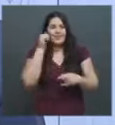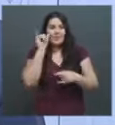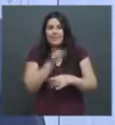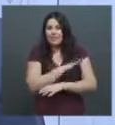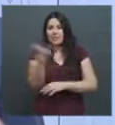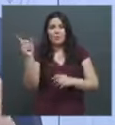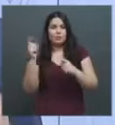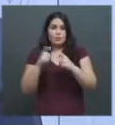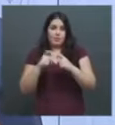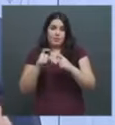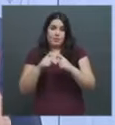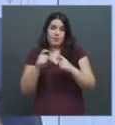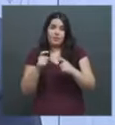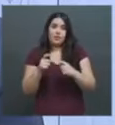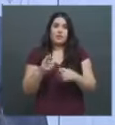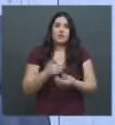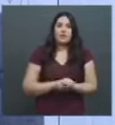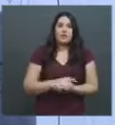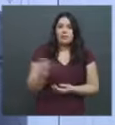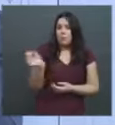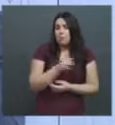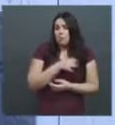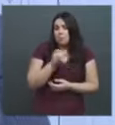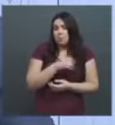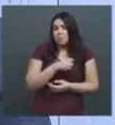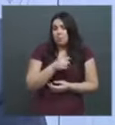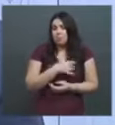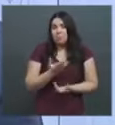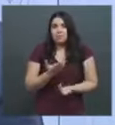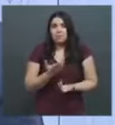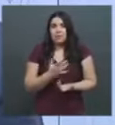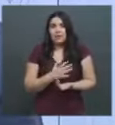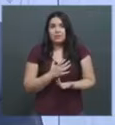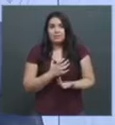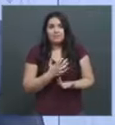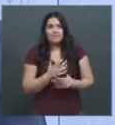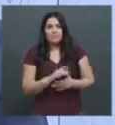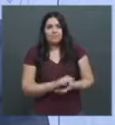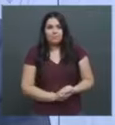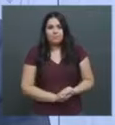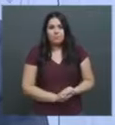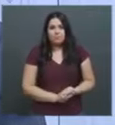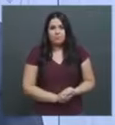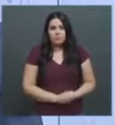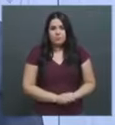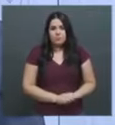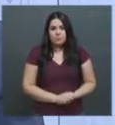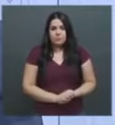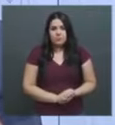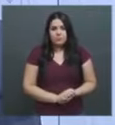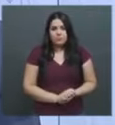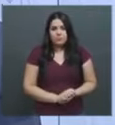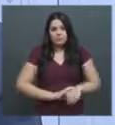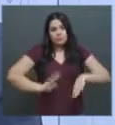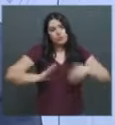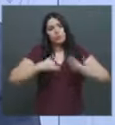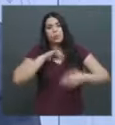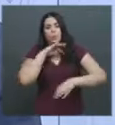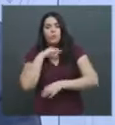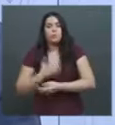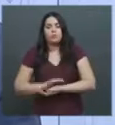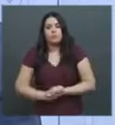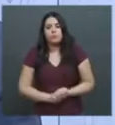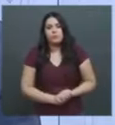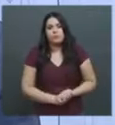ao médico no medo de submeter uma intervenção mais invasiva. E com isso prejudica o músculo da